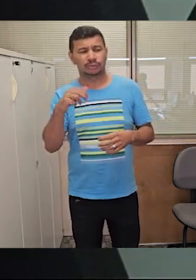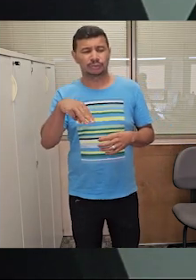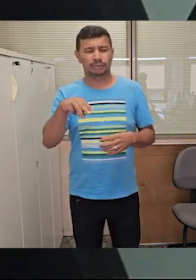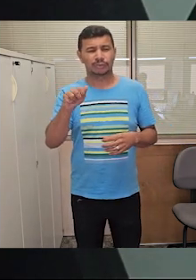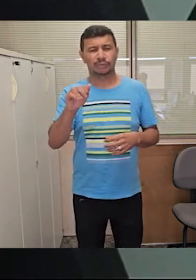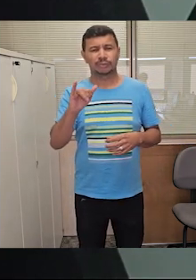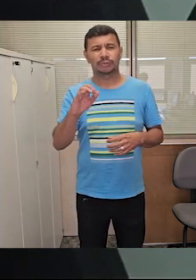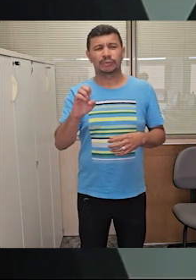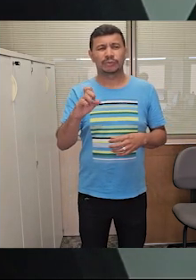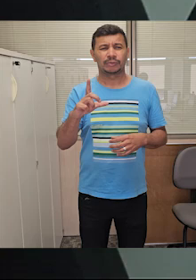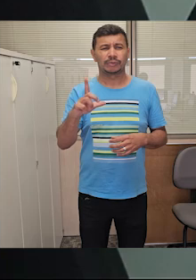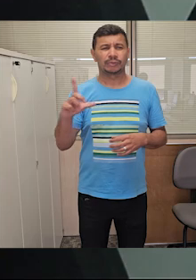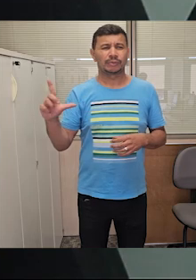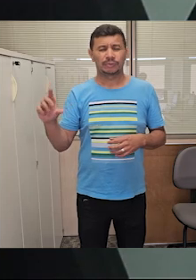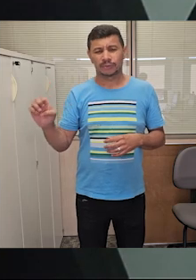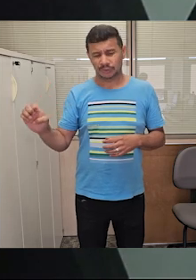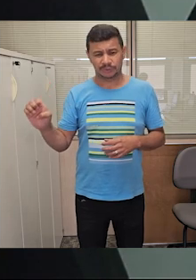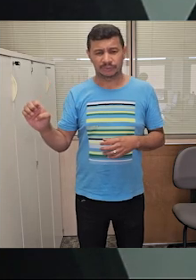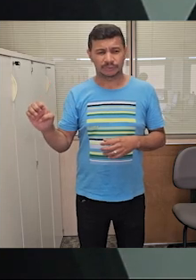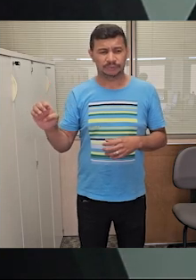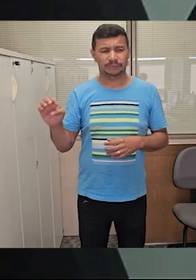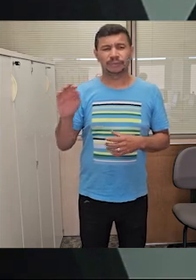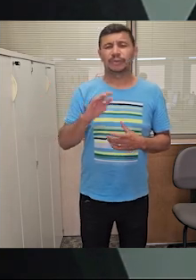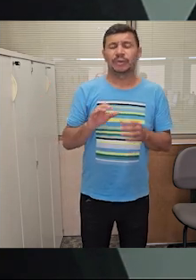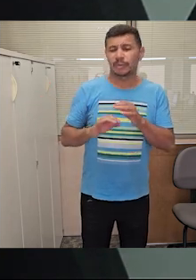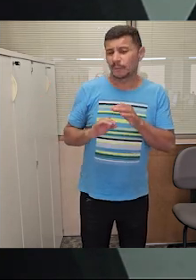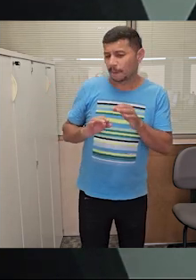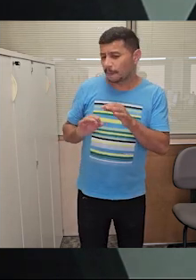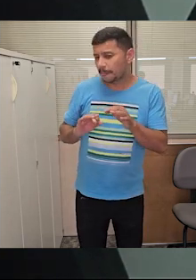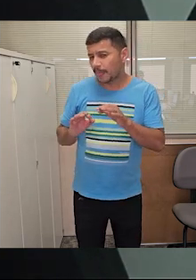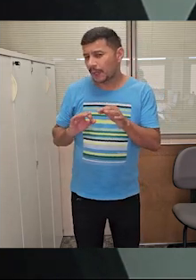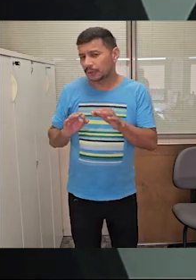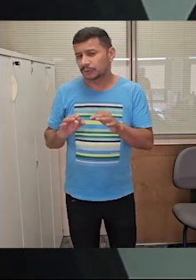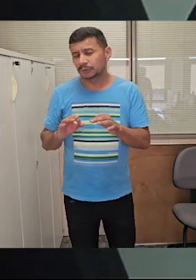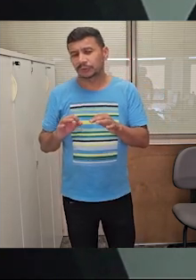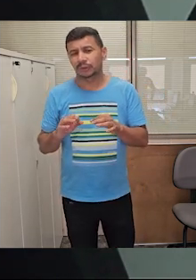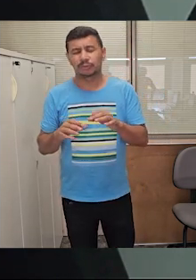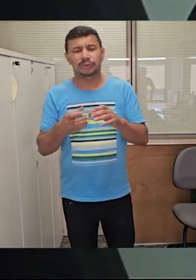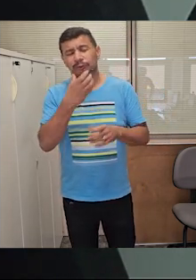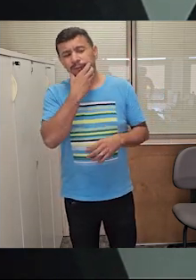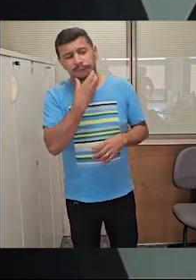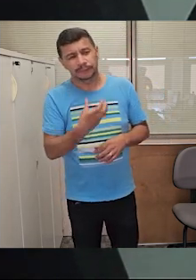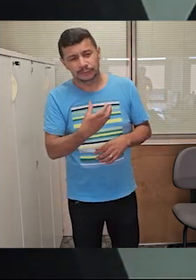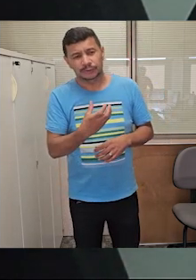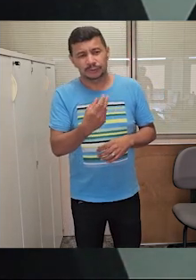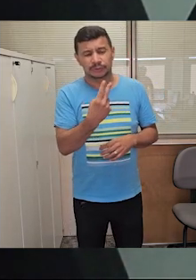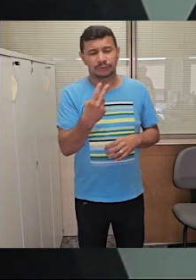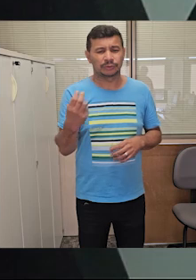Franco, e estava um dos que estava planejando, inclusive na véspera do Natal